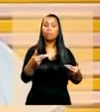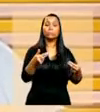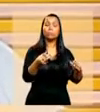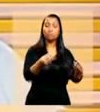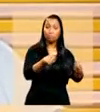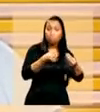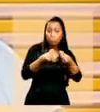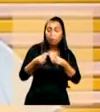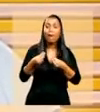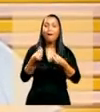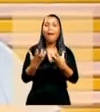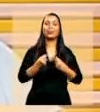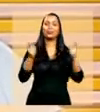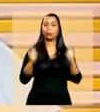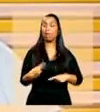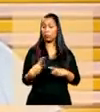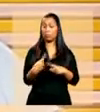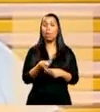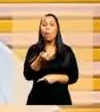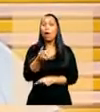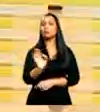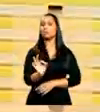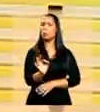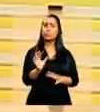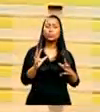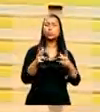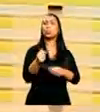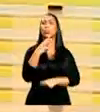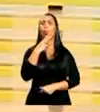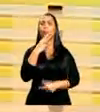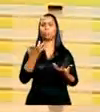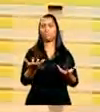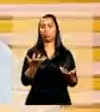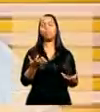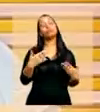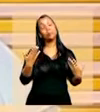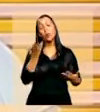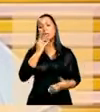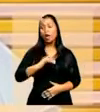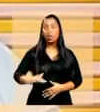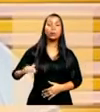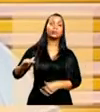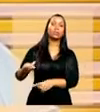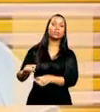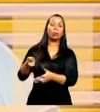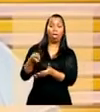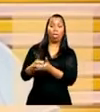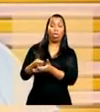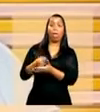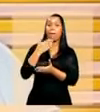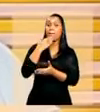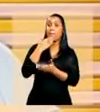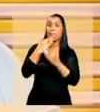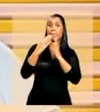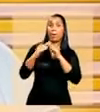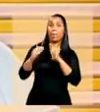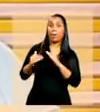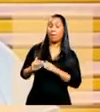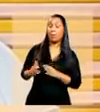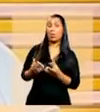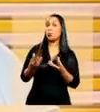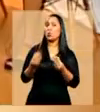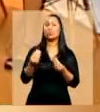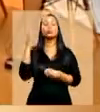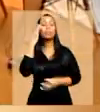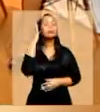que vier vai ser bem aceito, porque ela não quer pouca coisa. E hoje a criança está vindo cada vez mais exigente.